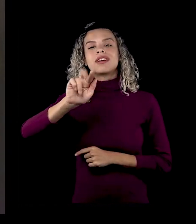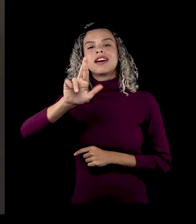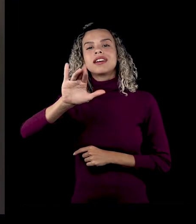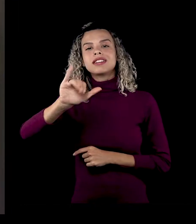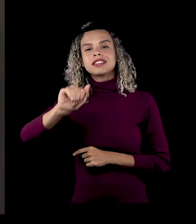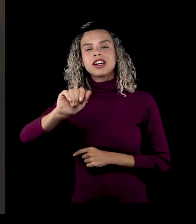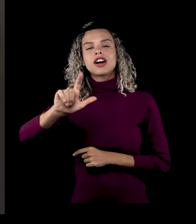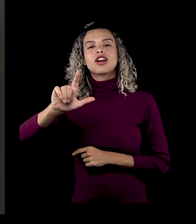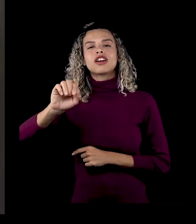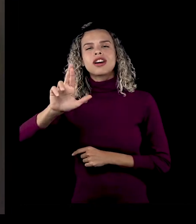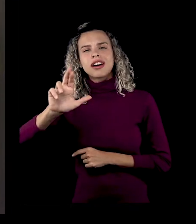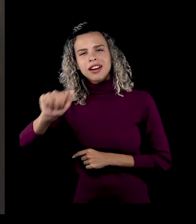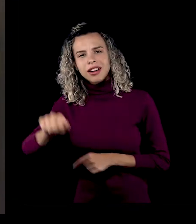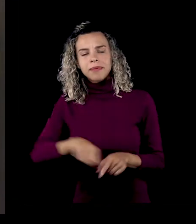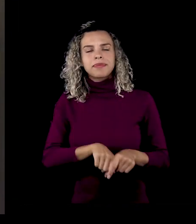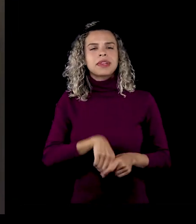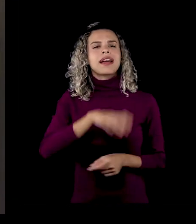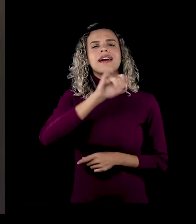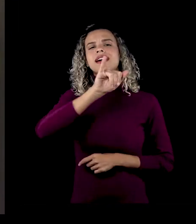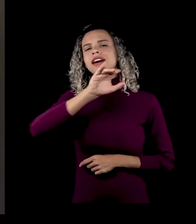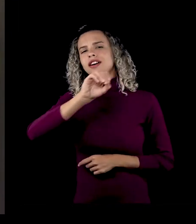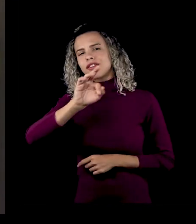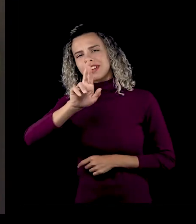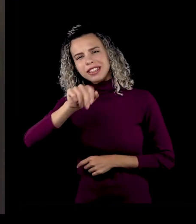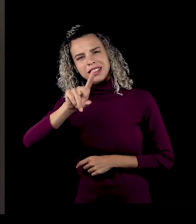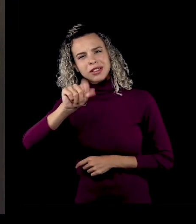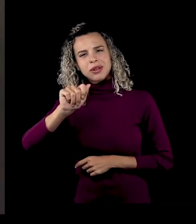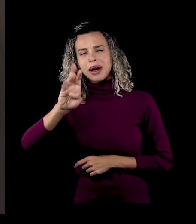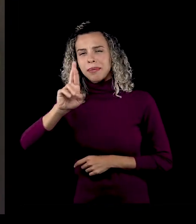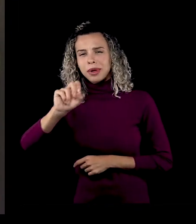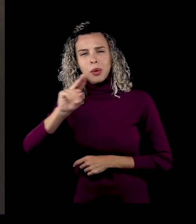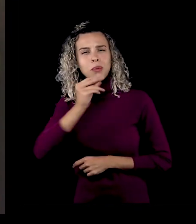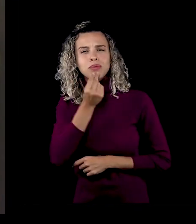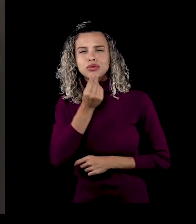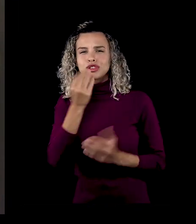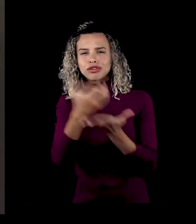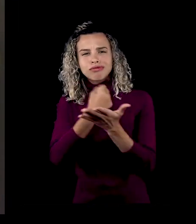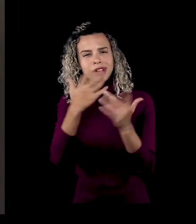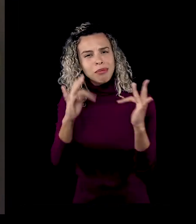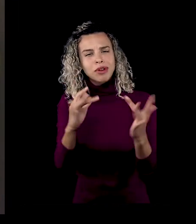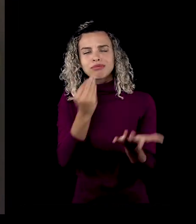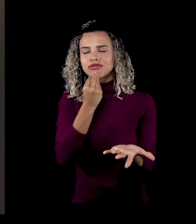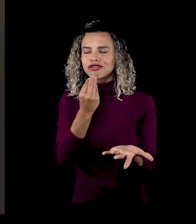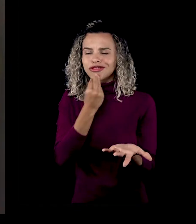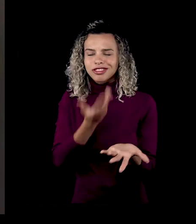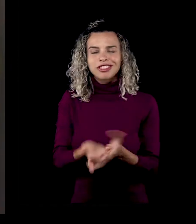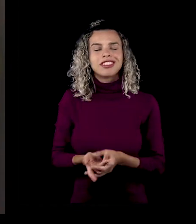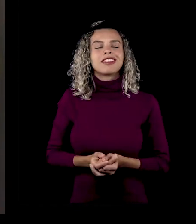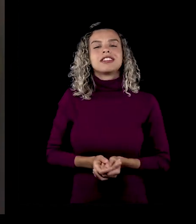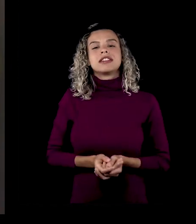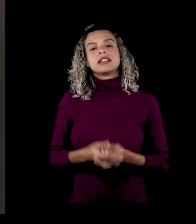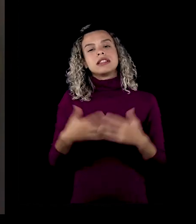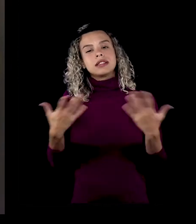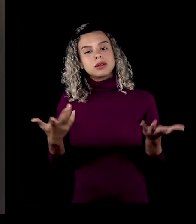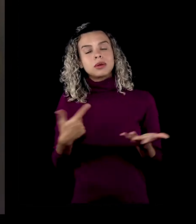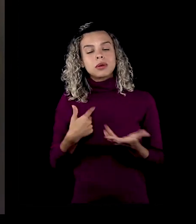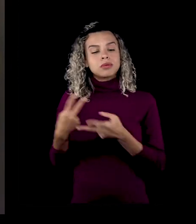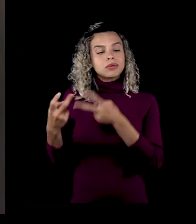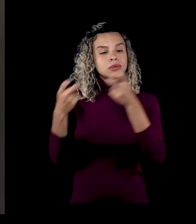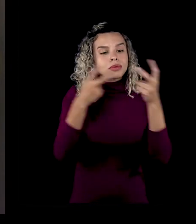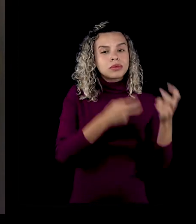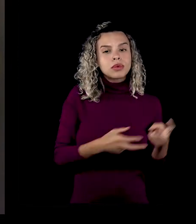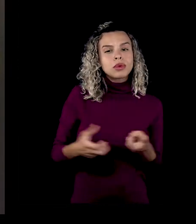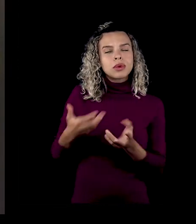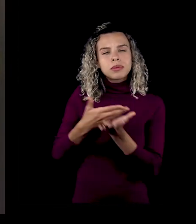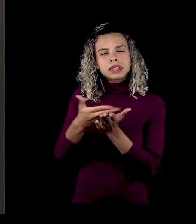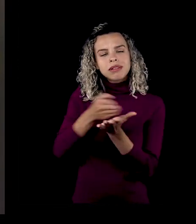platônica. Caio Fernando Abreu, eu digo, namoraria com ele. Então, eu comecei a perceber outras